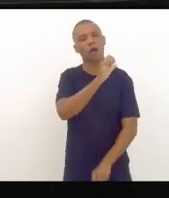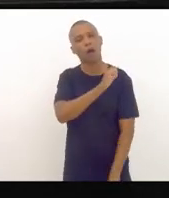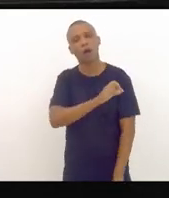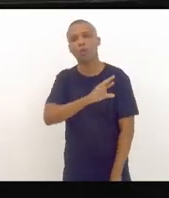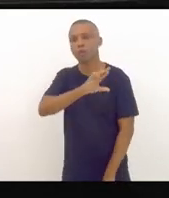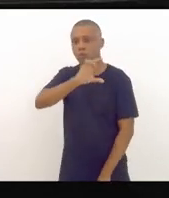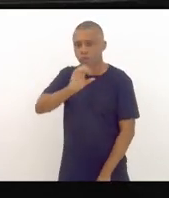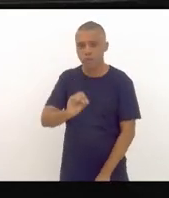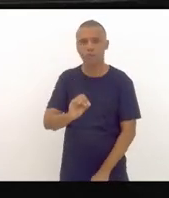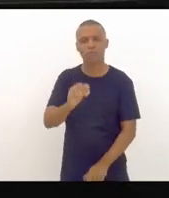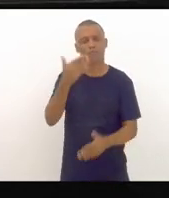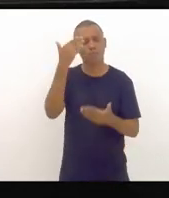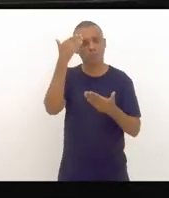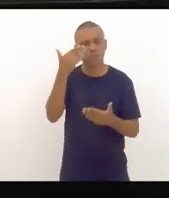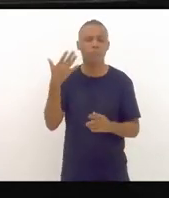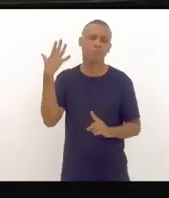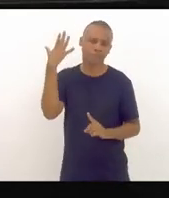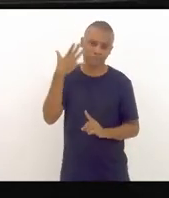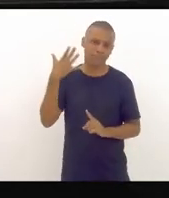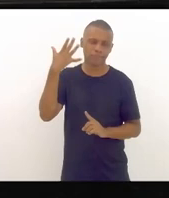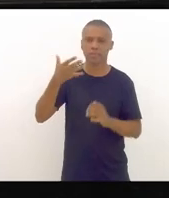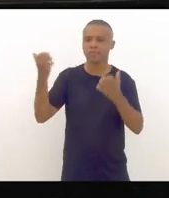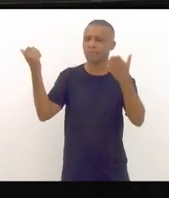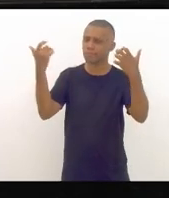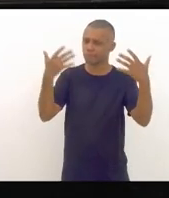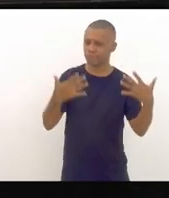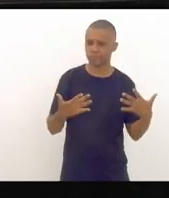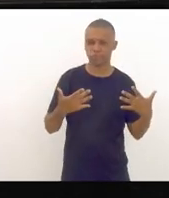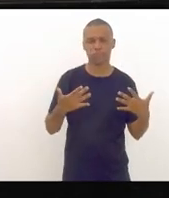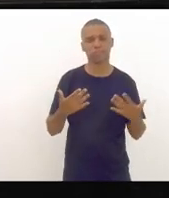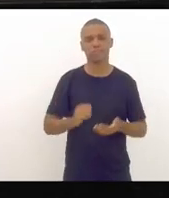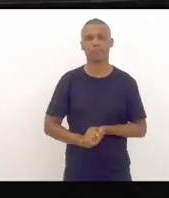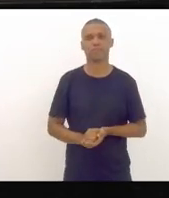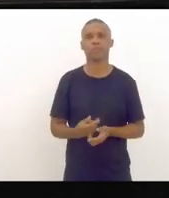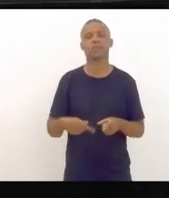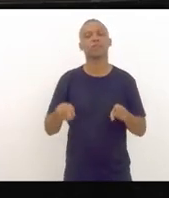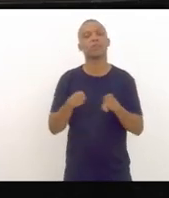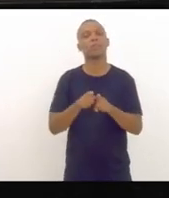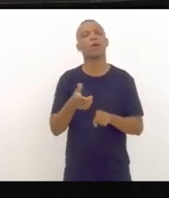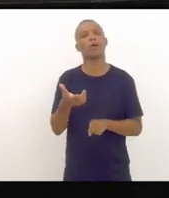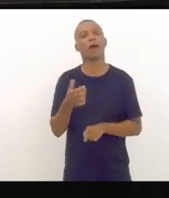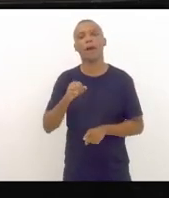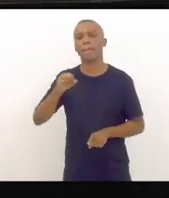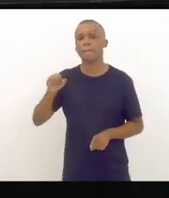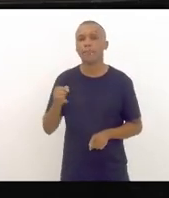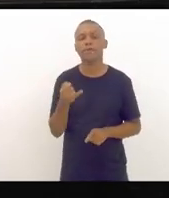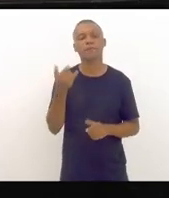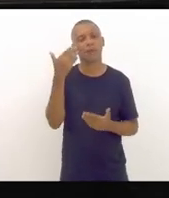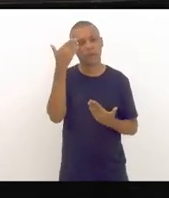muito obrigado pelas palavras que foram ditas. Tem aqui também o nosso